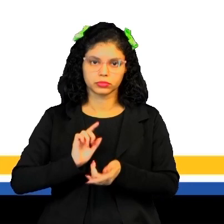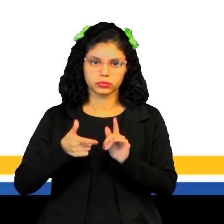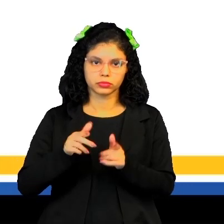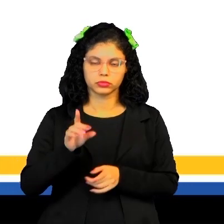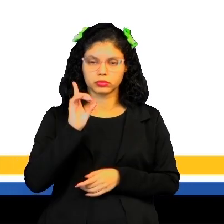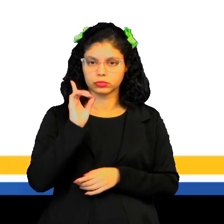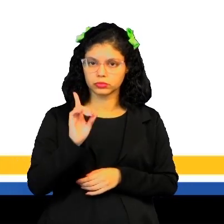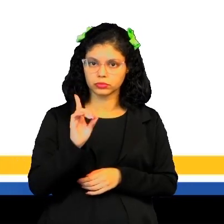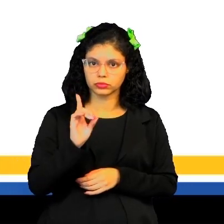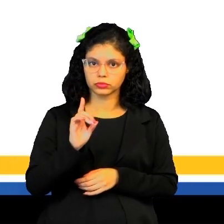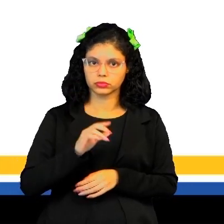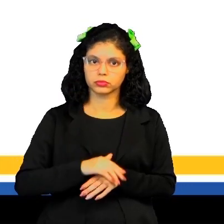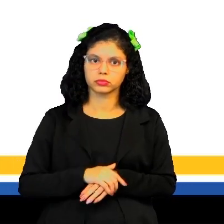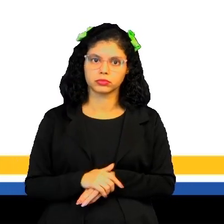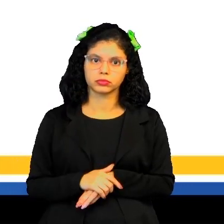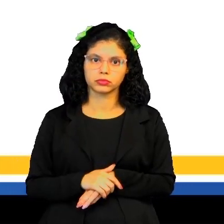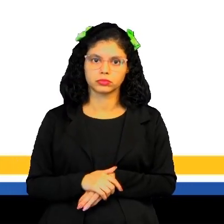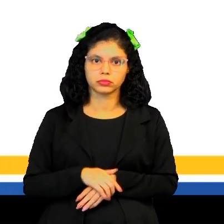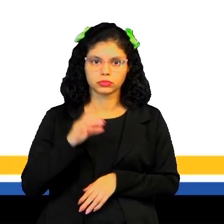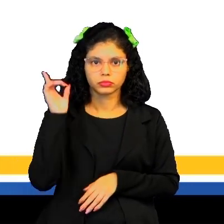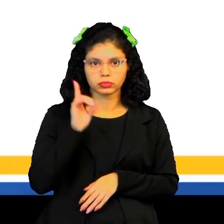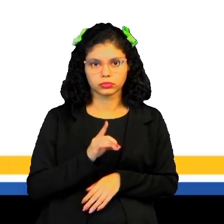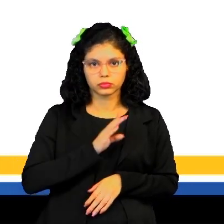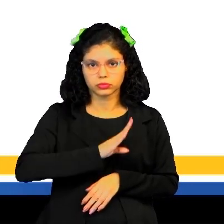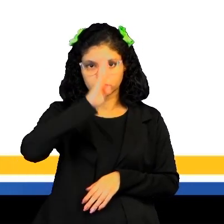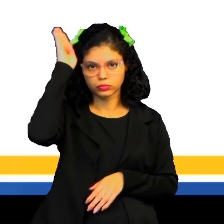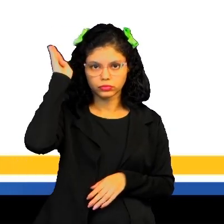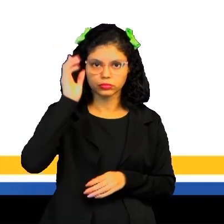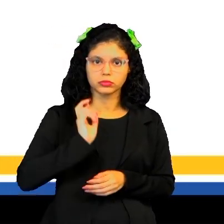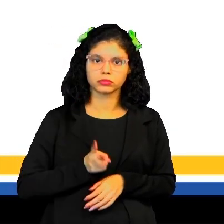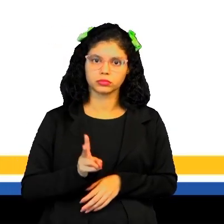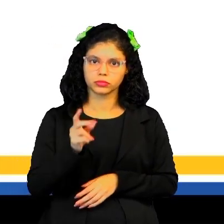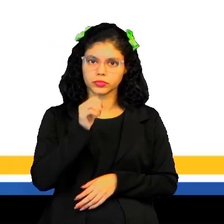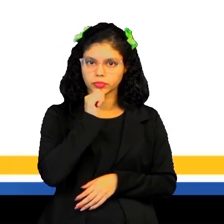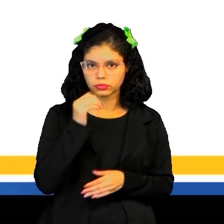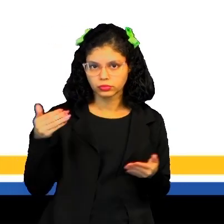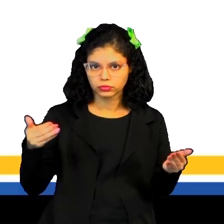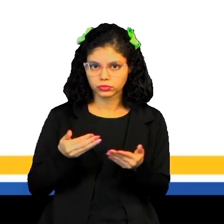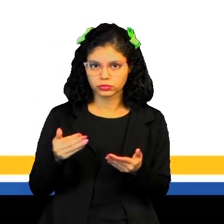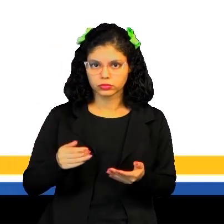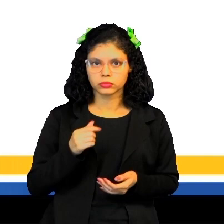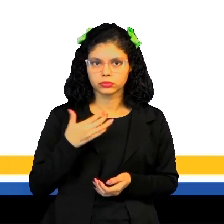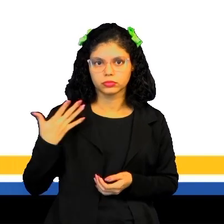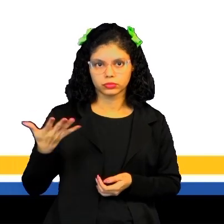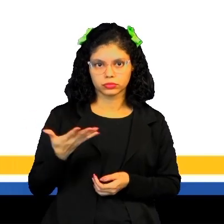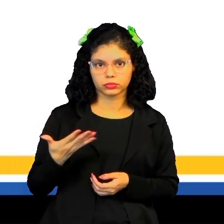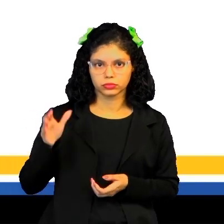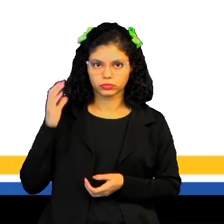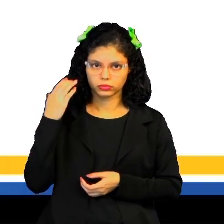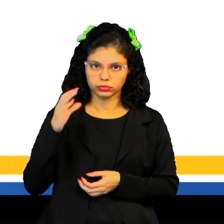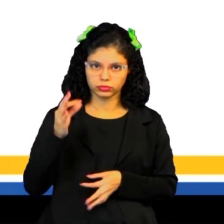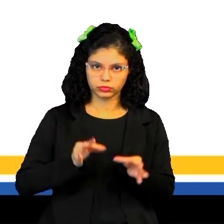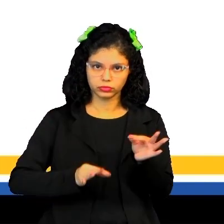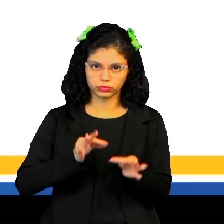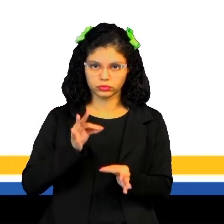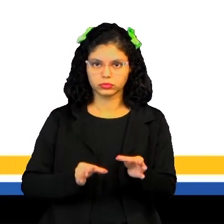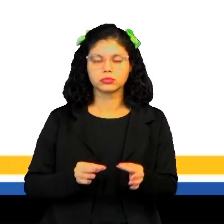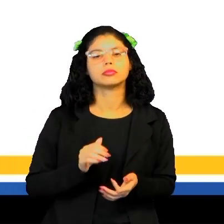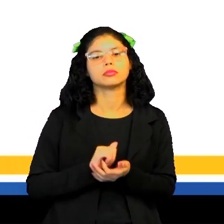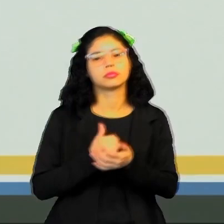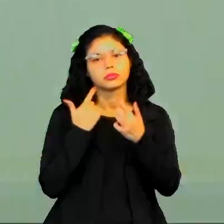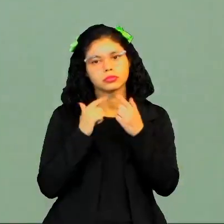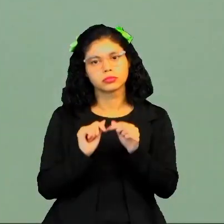E a resposta correta é a letra D, né? O direito romano, que continua ainda hoje a ser a base da ciência jurídica, né?